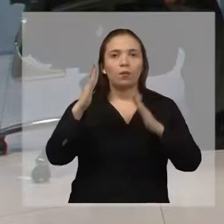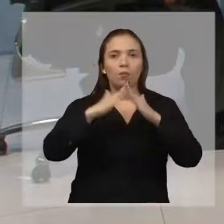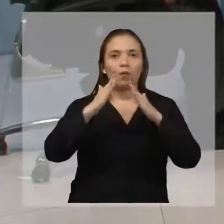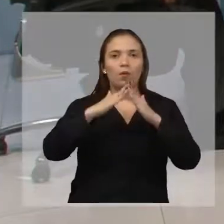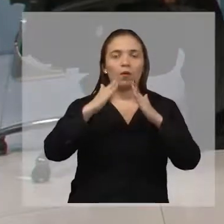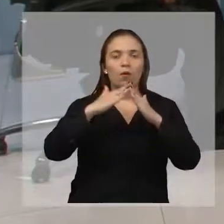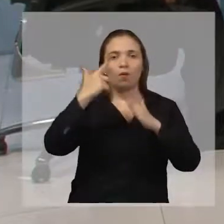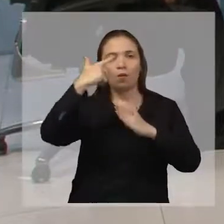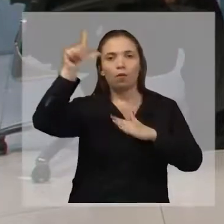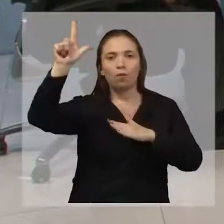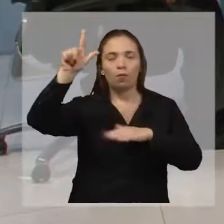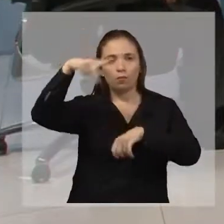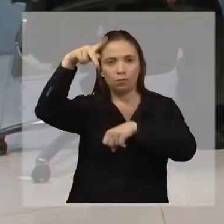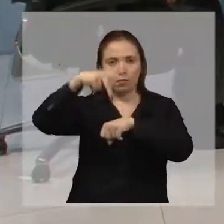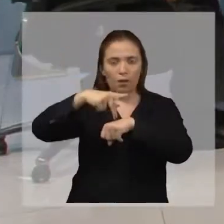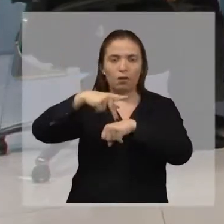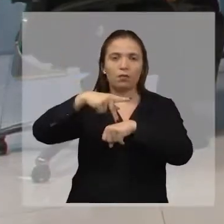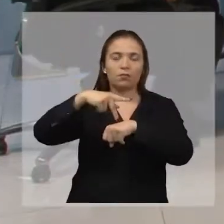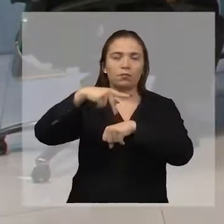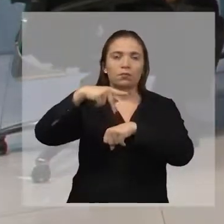conheço vários